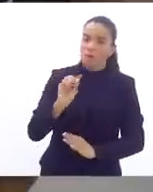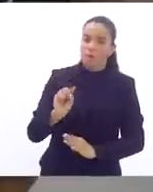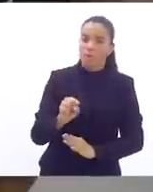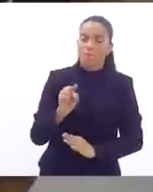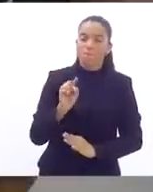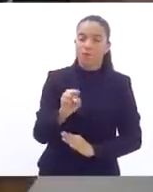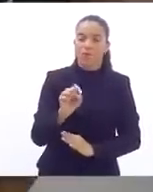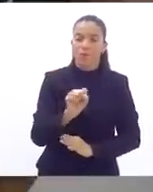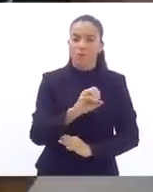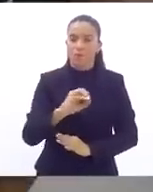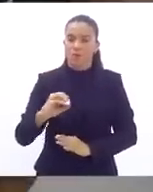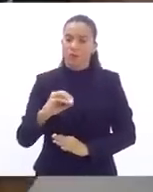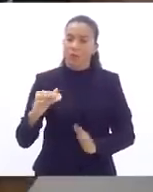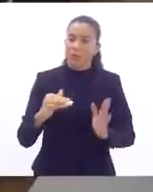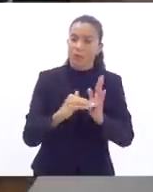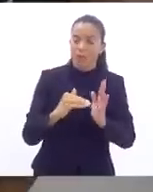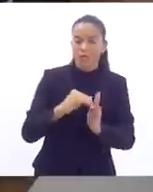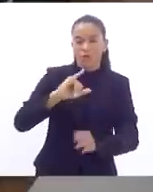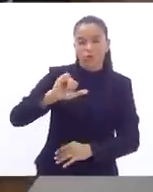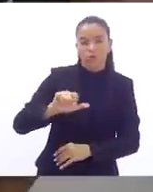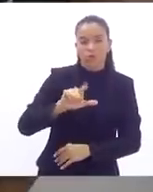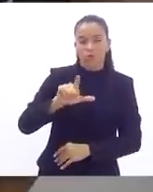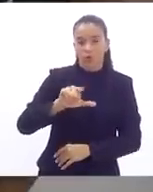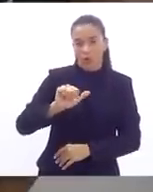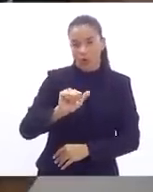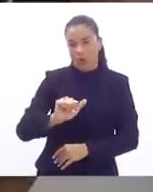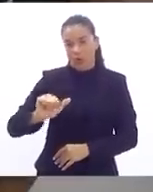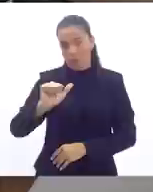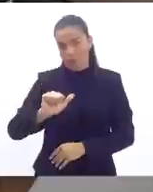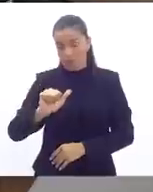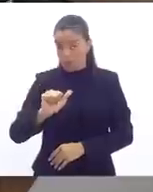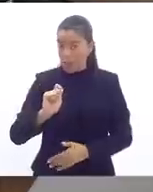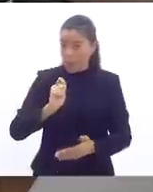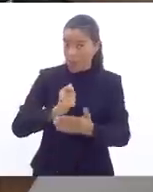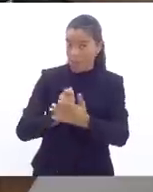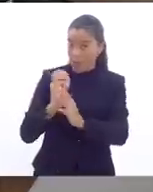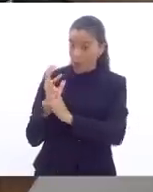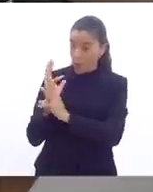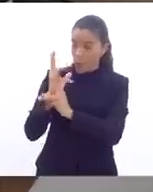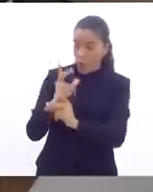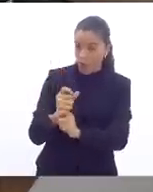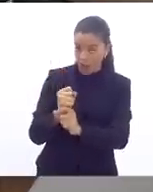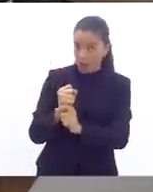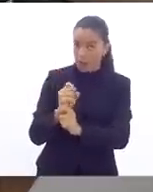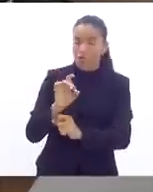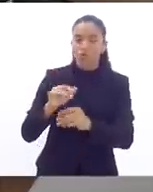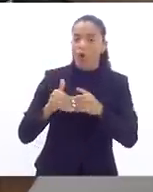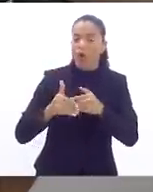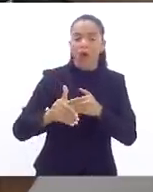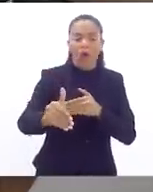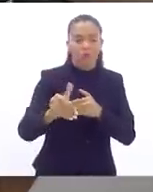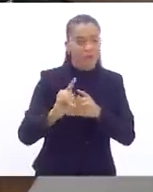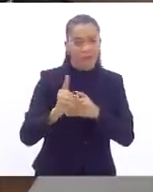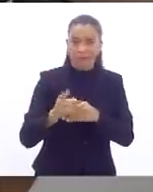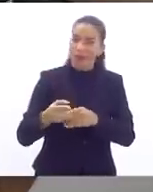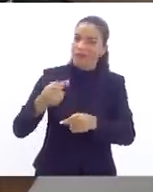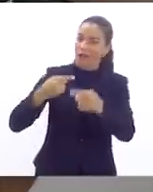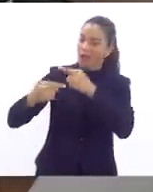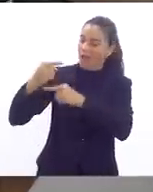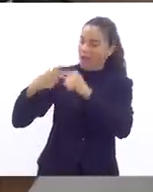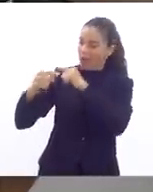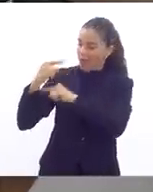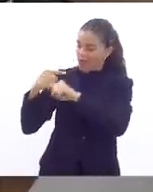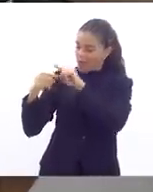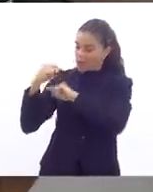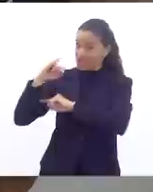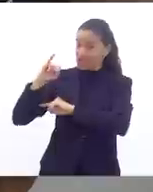até Julho Agosto no máximo isso tudo é pago o retroativamente tá pessoal isso não é pago só de agosto para frente não volto no tempo e vago volto